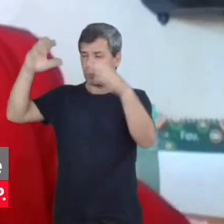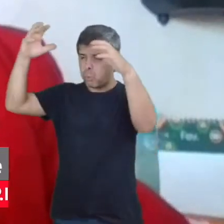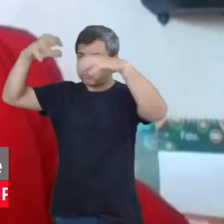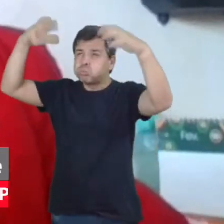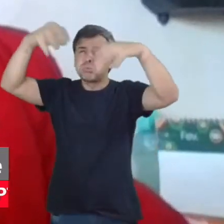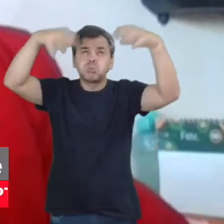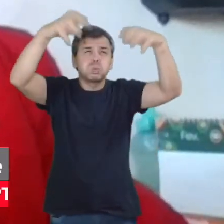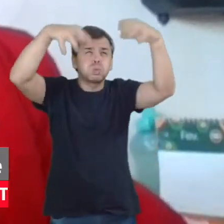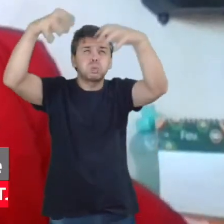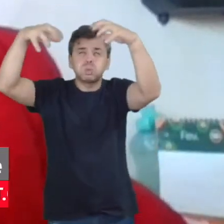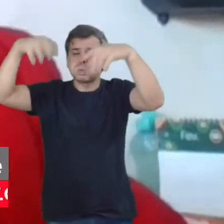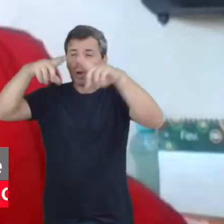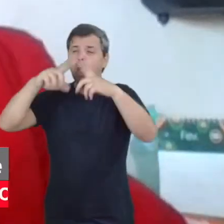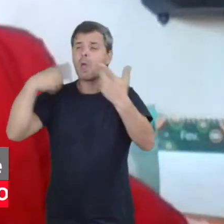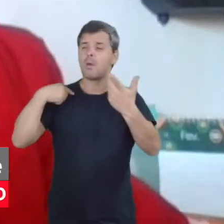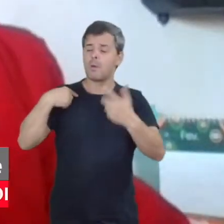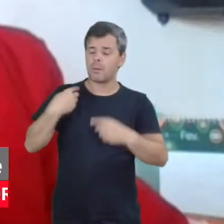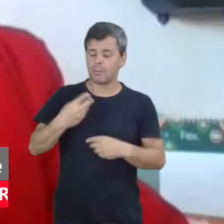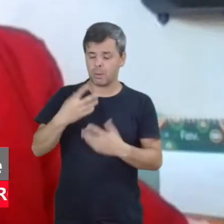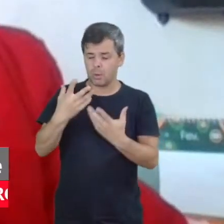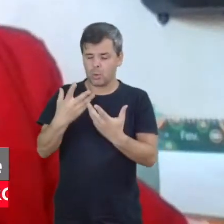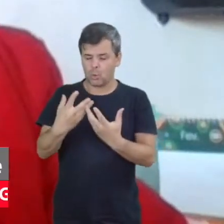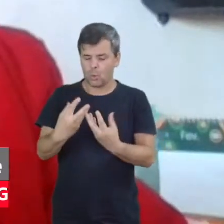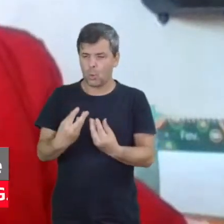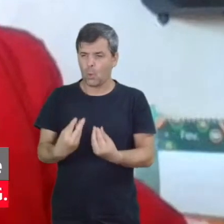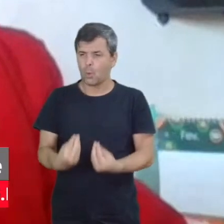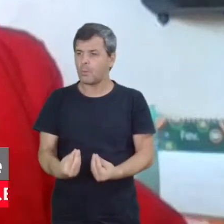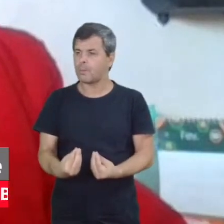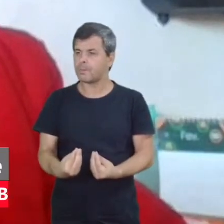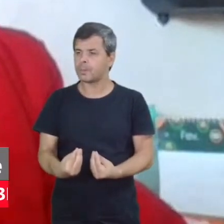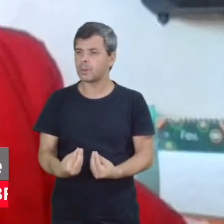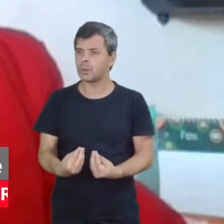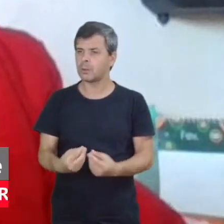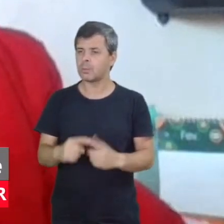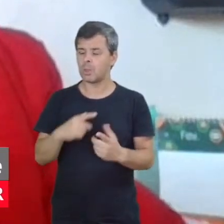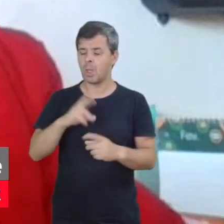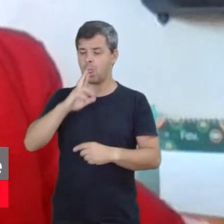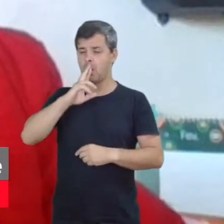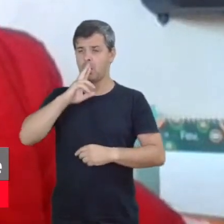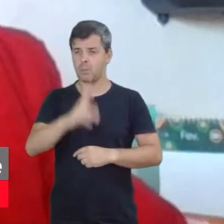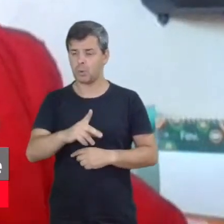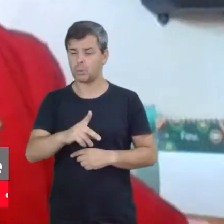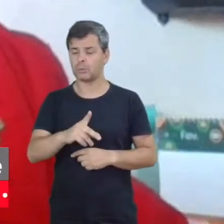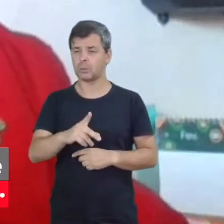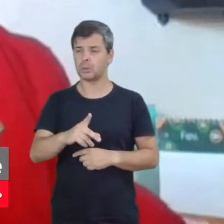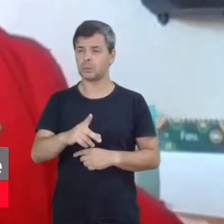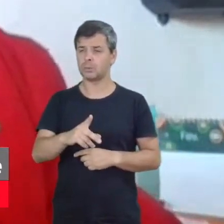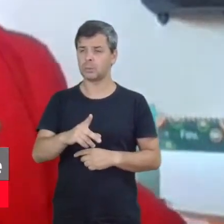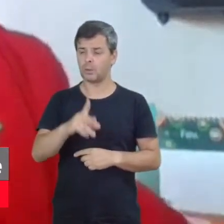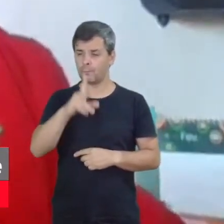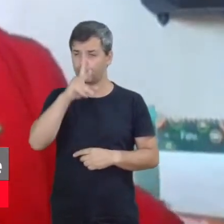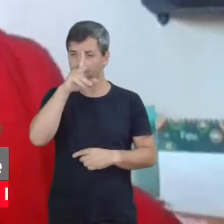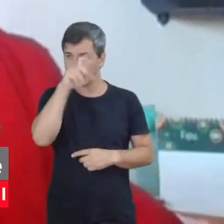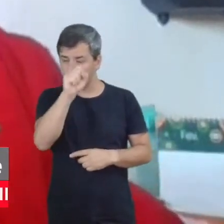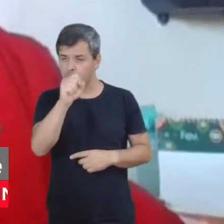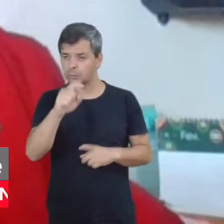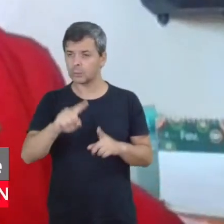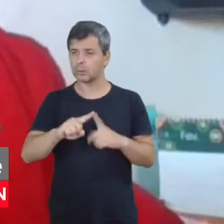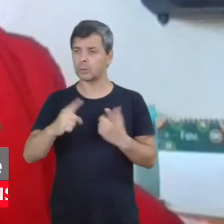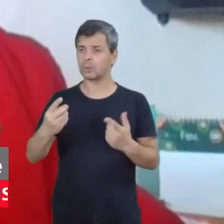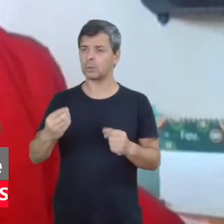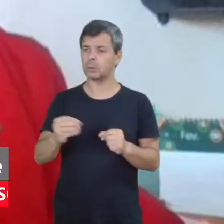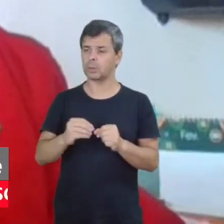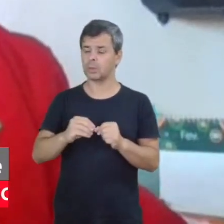podem ser absorvidas, e ela tem dado uma resposta violenta, como nós temos visto